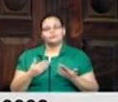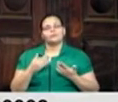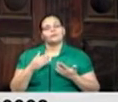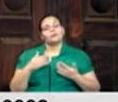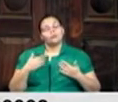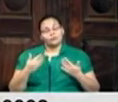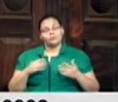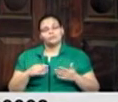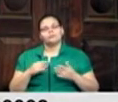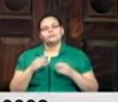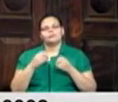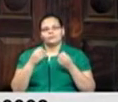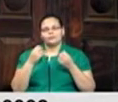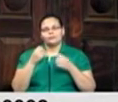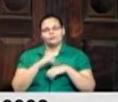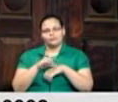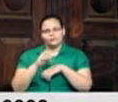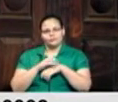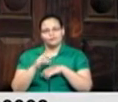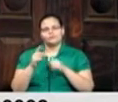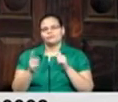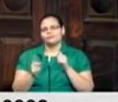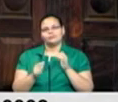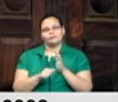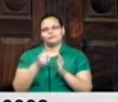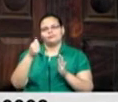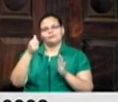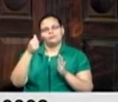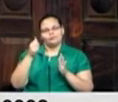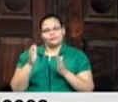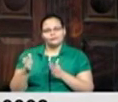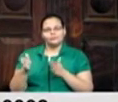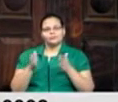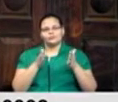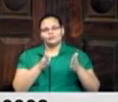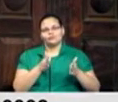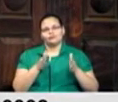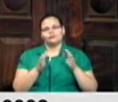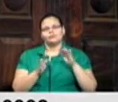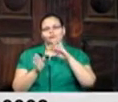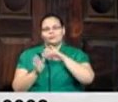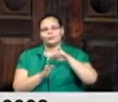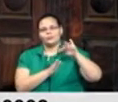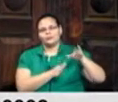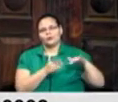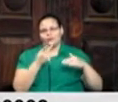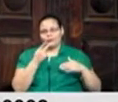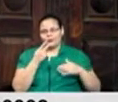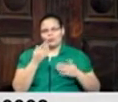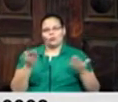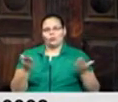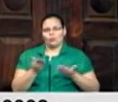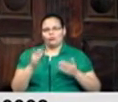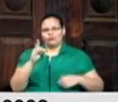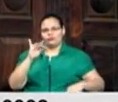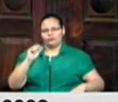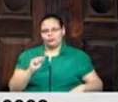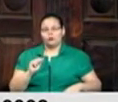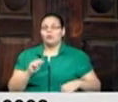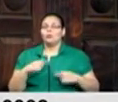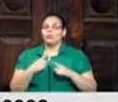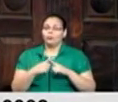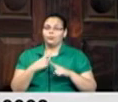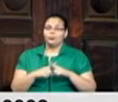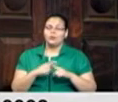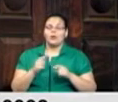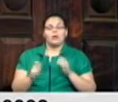Assim posto, essa é a minha primeira parte da minha fala no dia de hoje. Porque